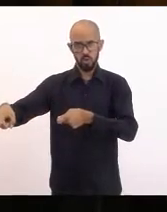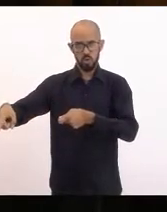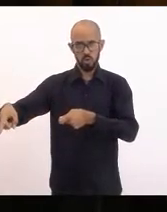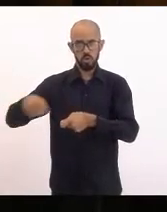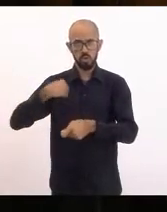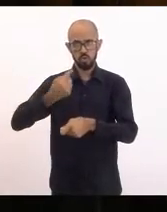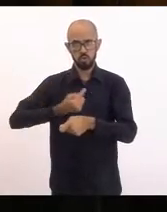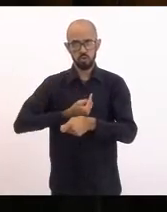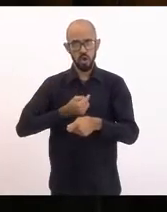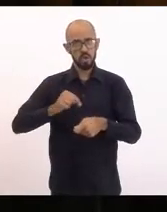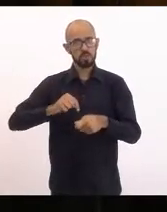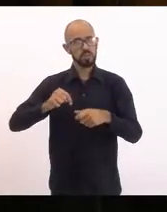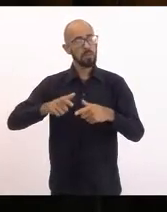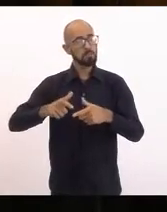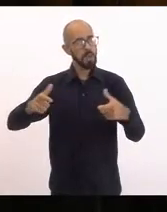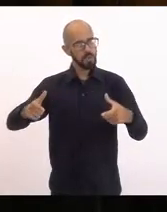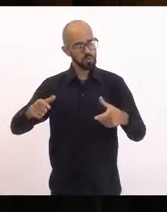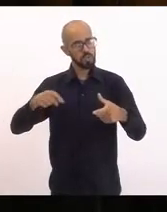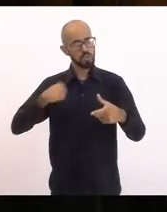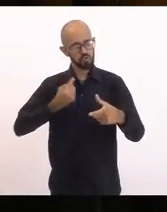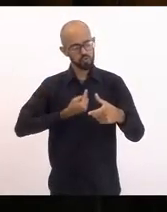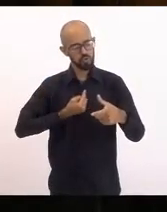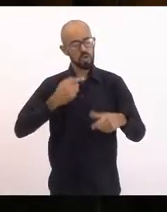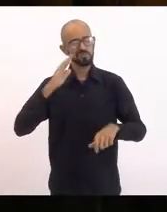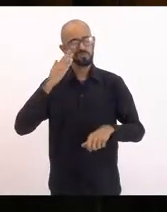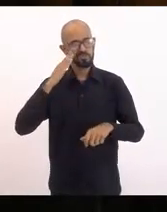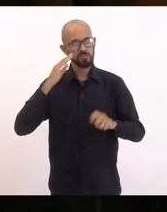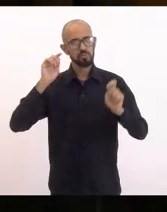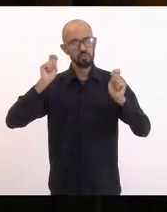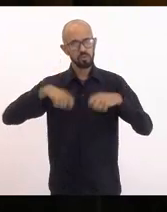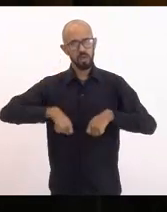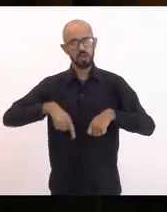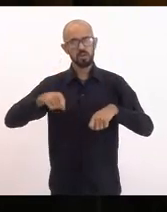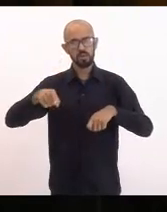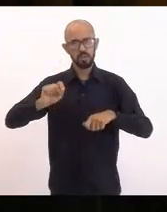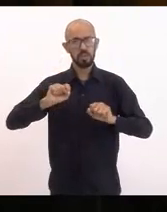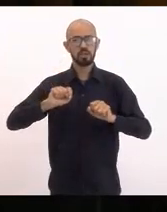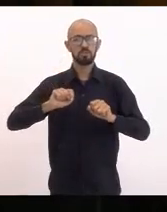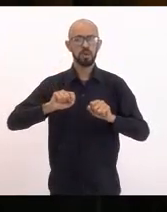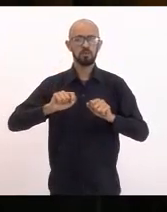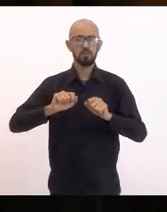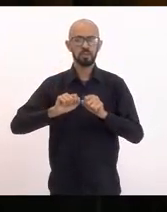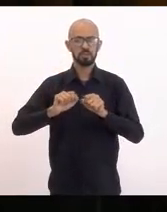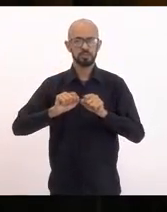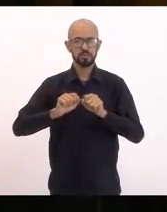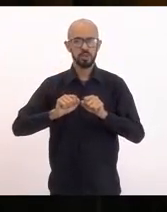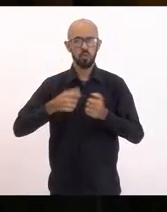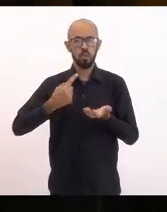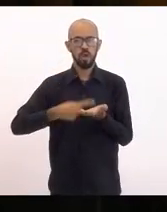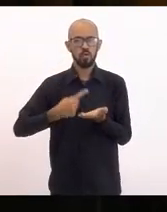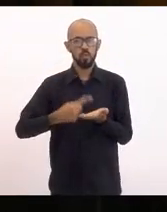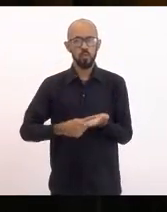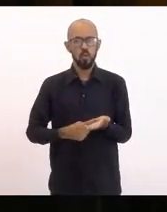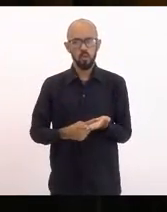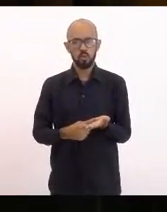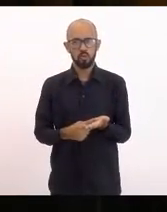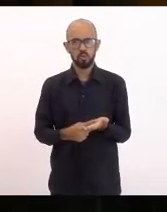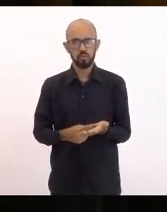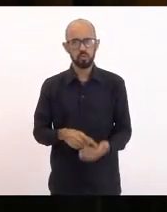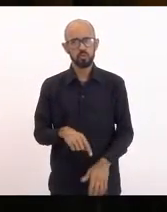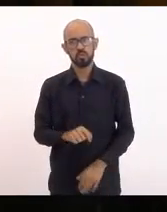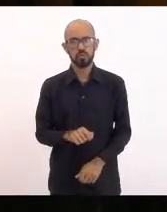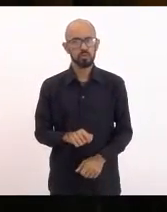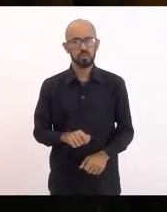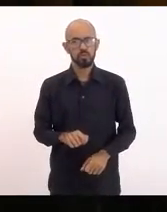de nós e muitas de nós entendemos que era possível, que era razoável, pelo menos num primeiro momento, deputado Pubel,